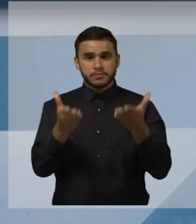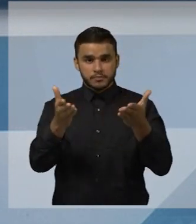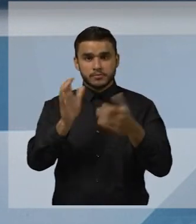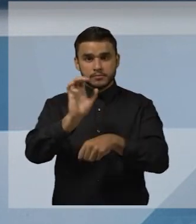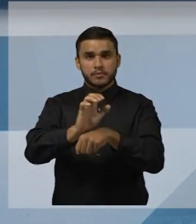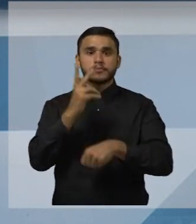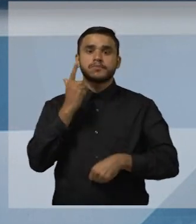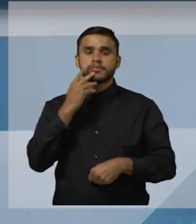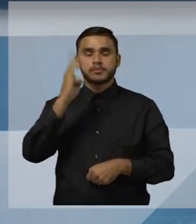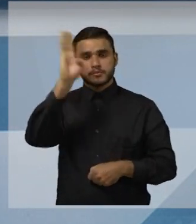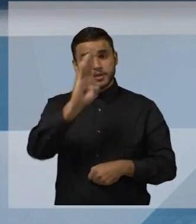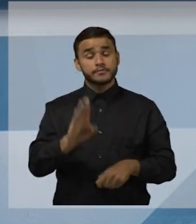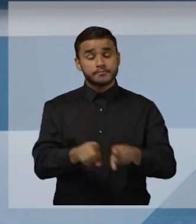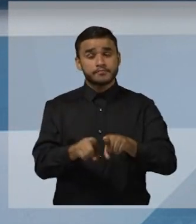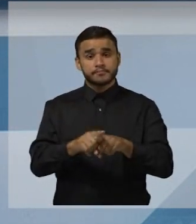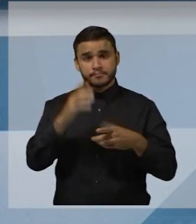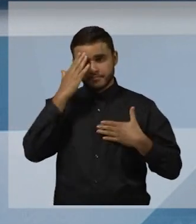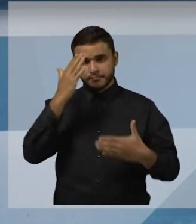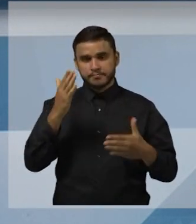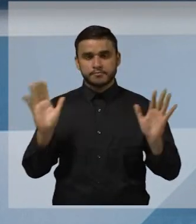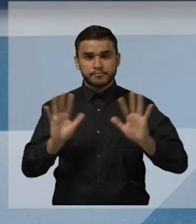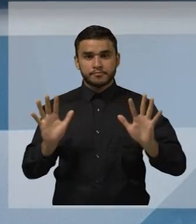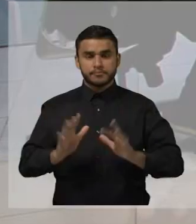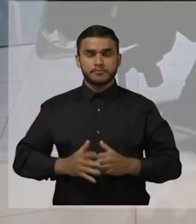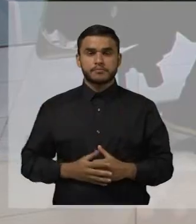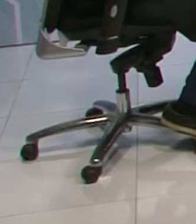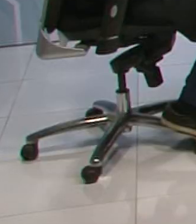Ceará e do Brasil. Muito obrigado e até lá.